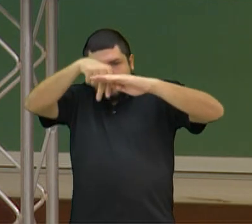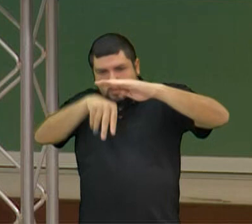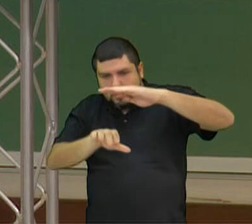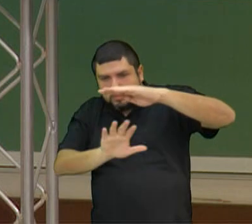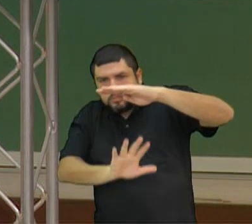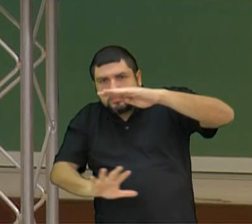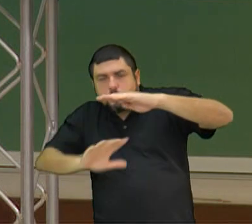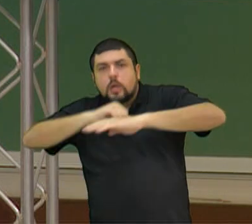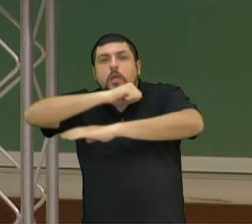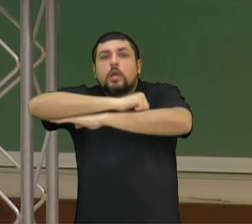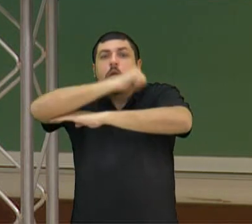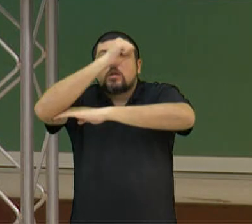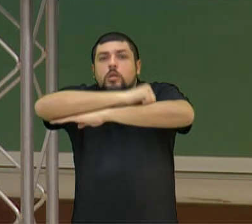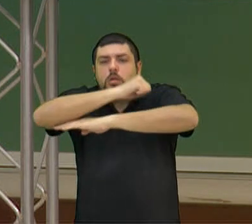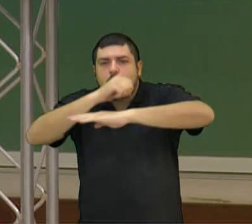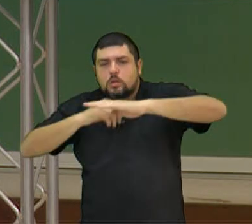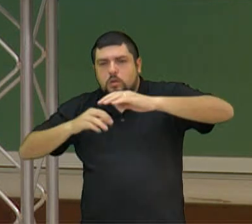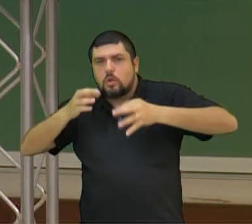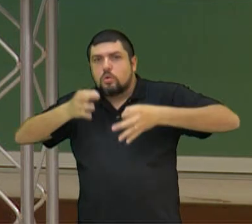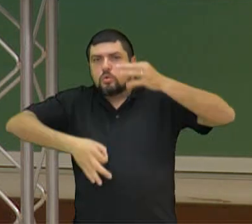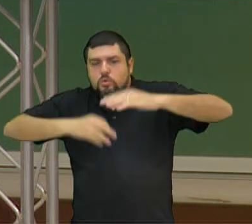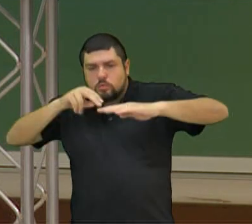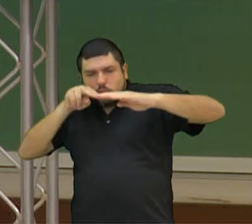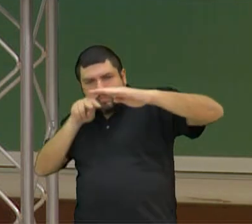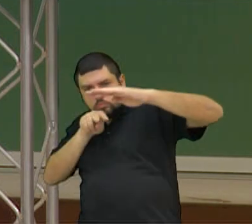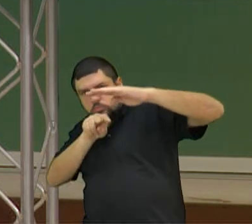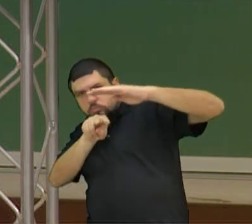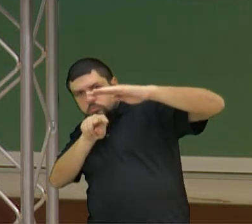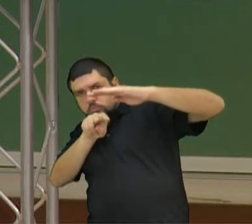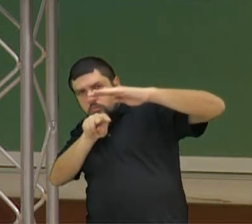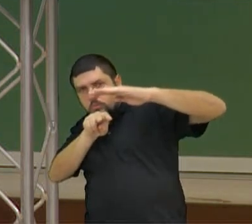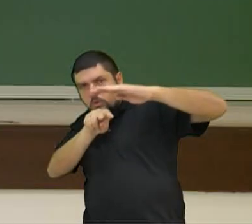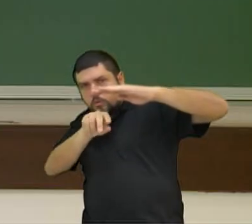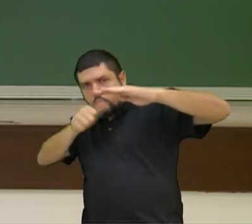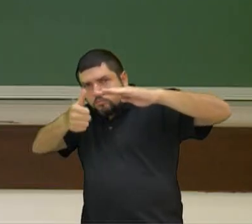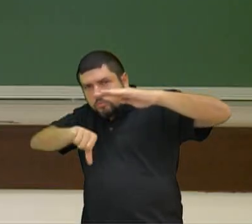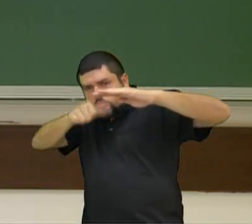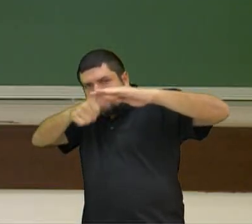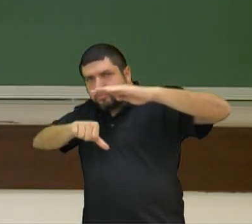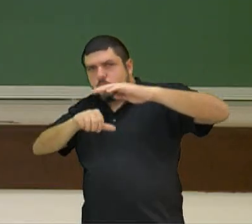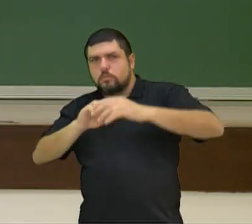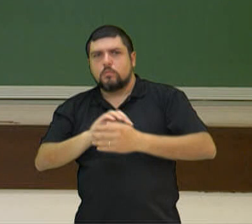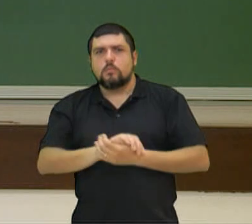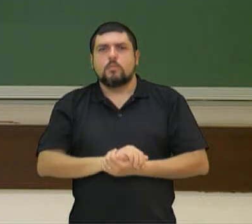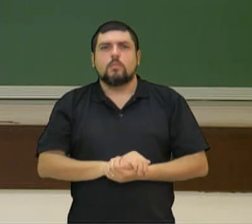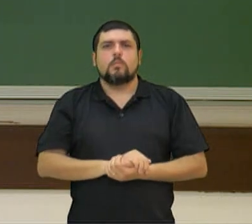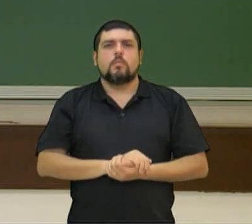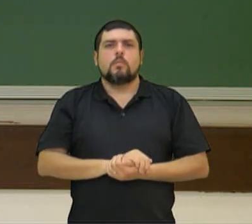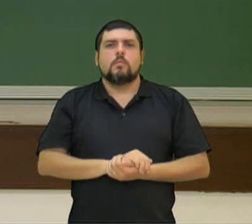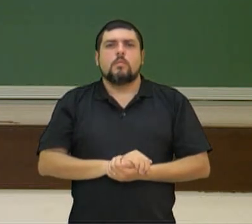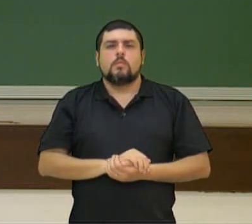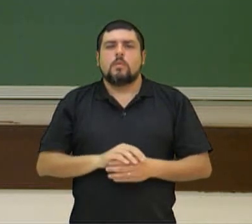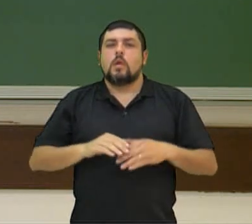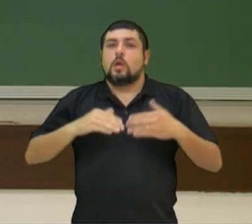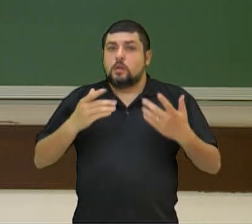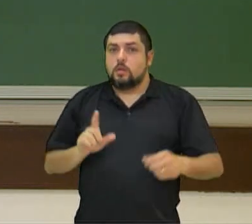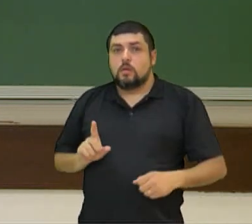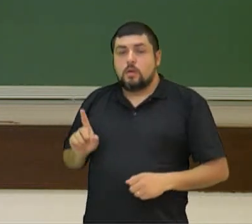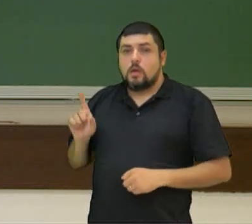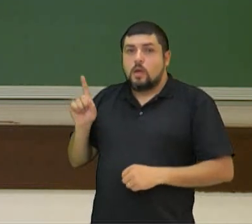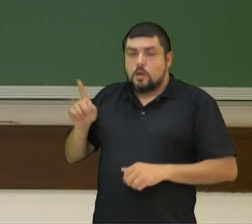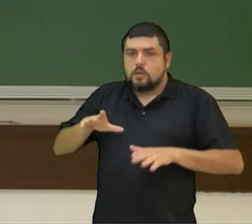submersa da apresentação. Então, vocês viram que o nado sincronizado é um esporte muito